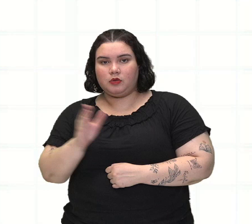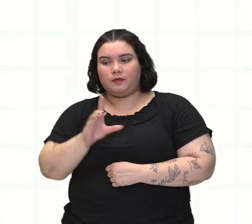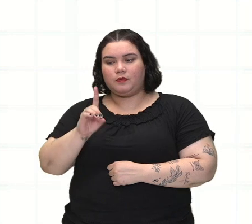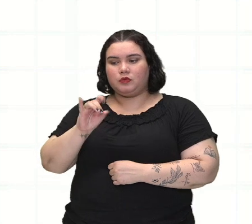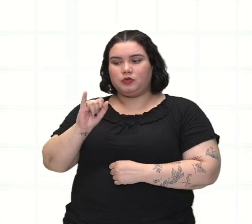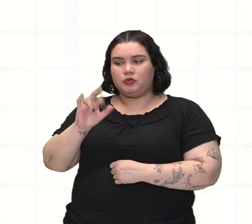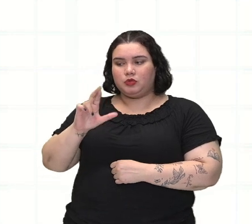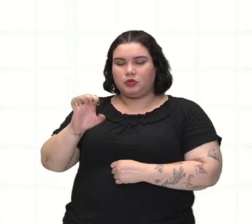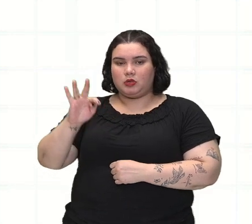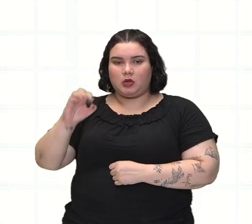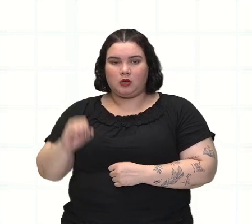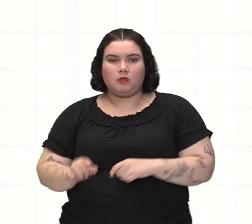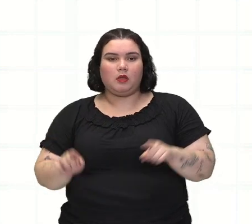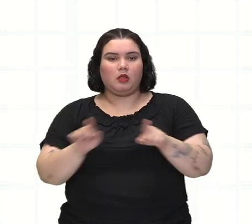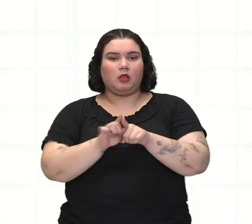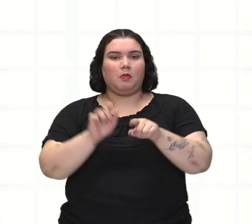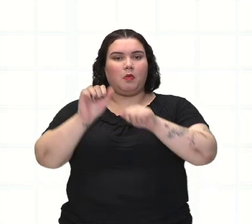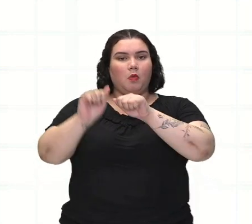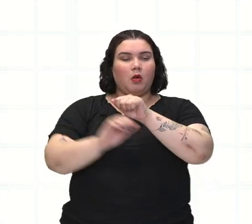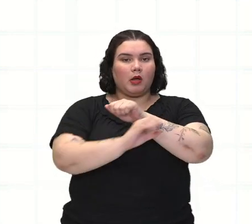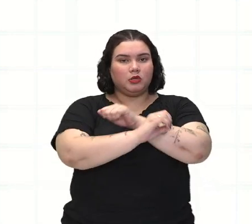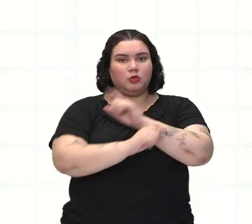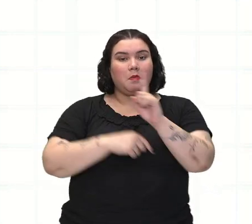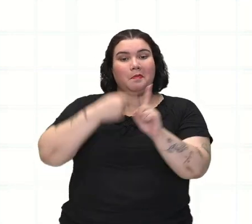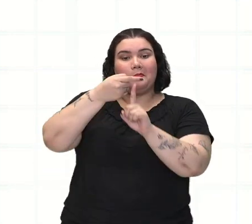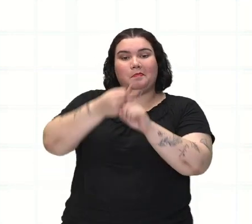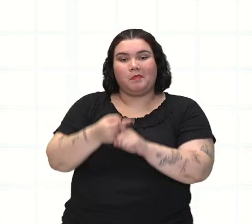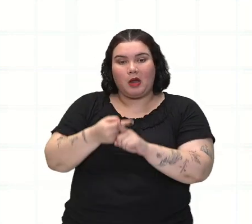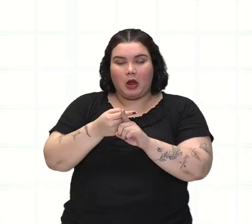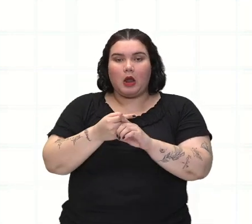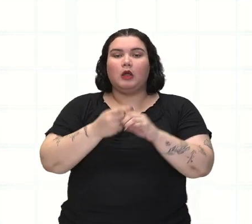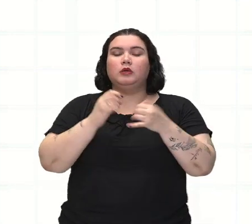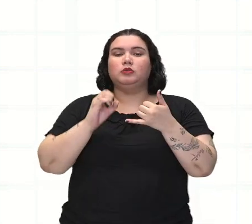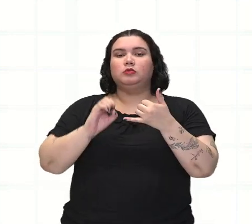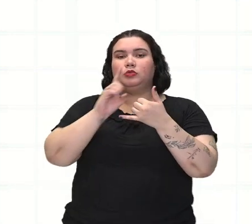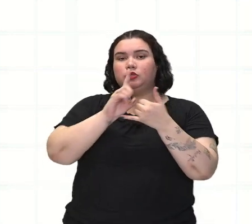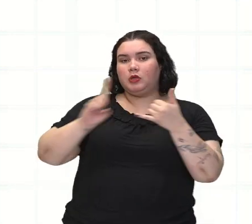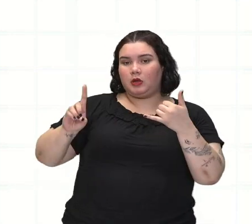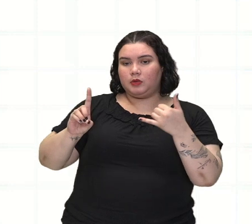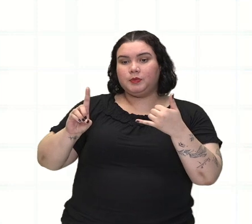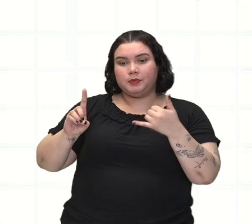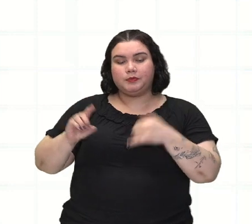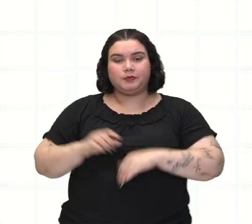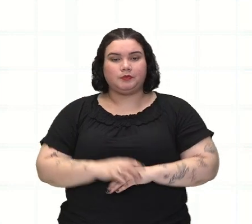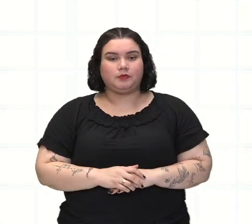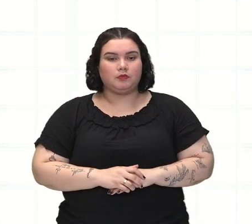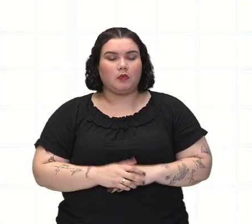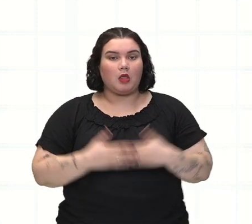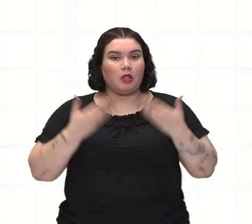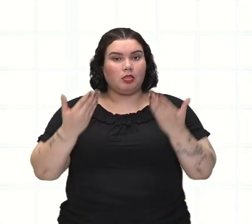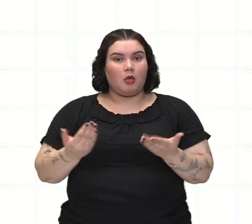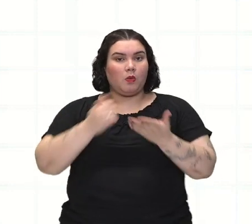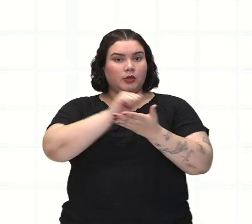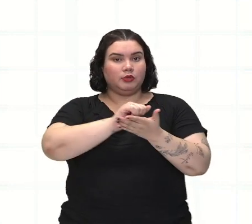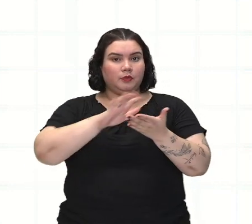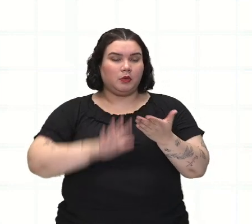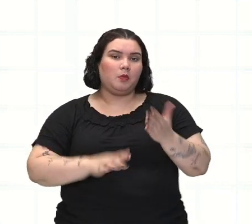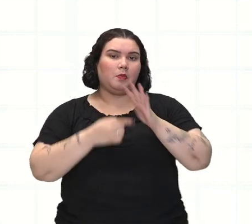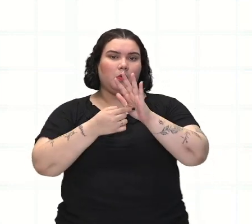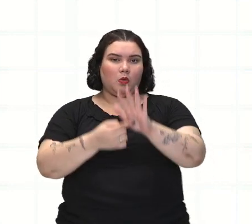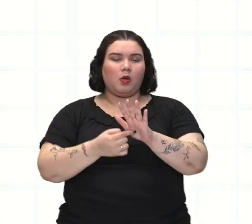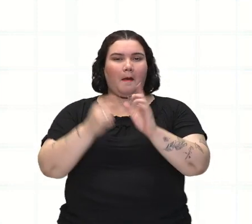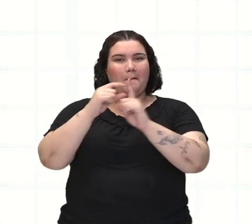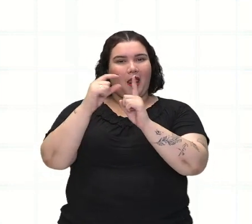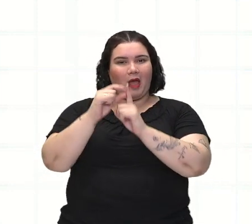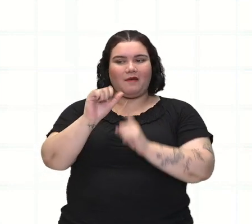um artigo, ok? A atividade, ela vai dar esse sentido desse verbo